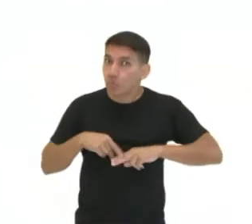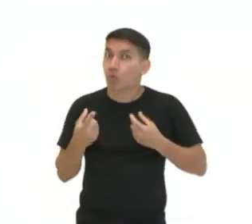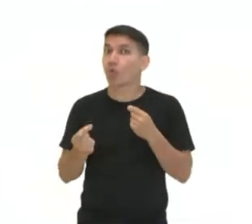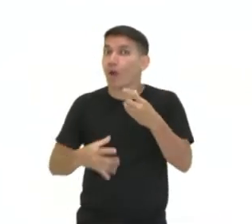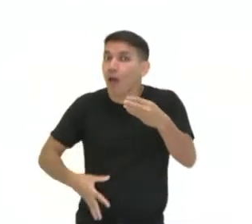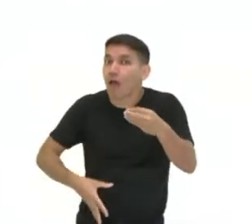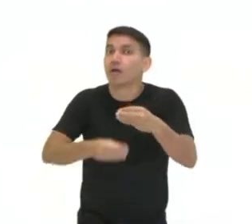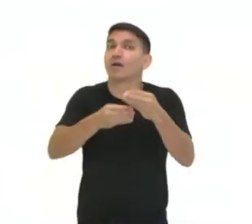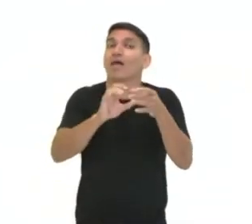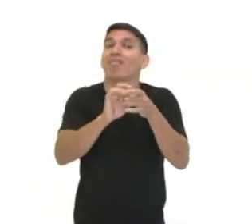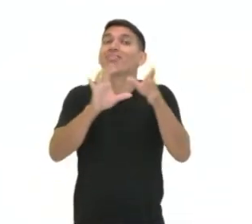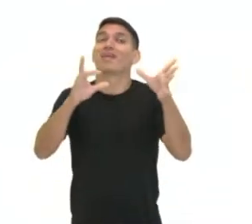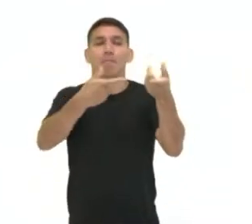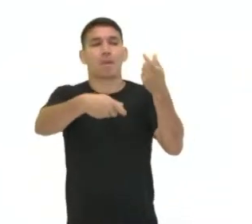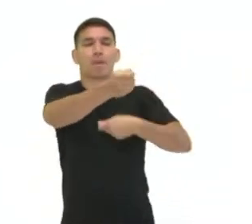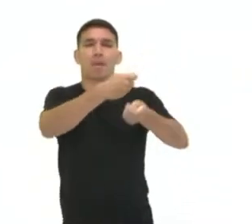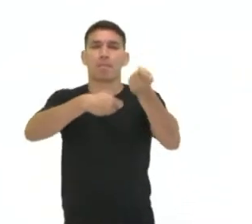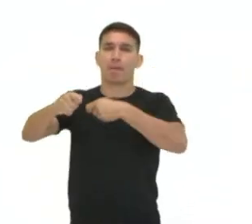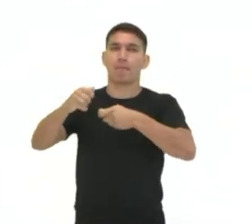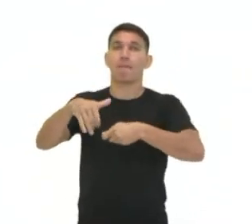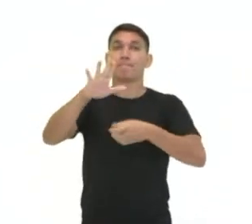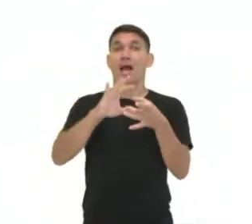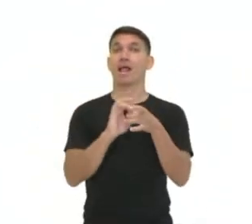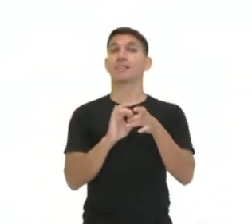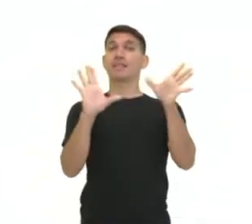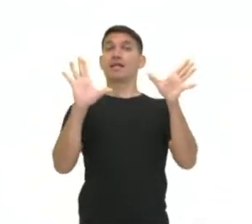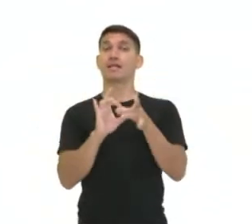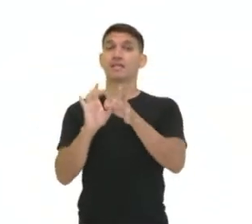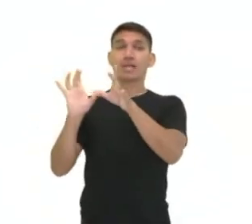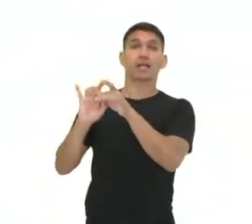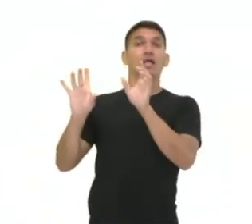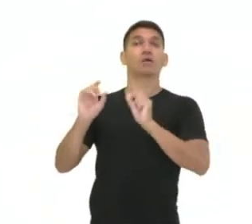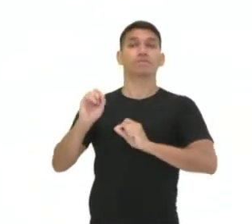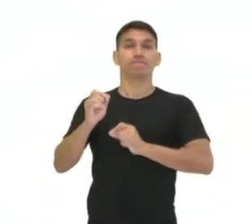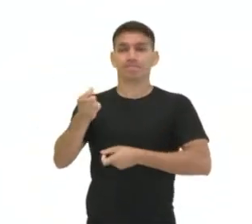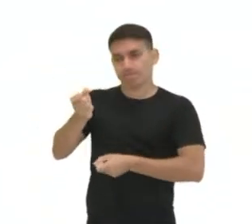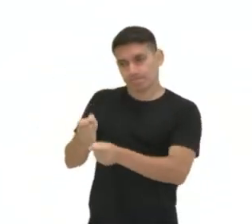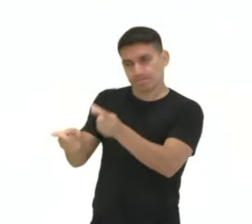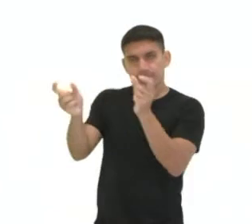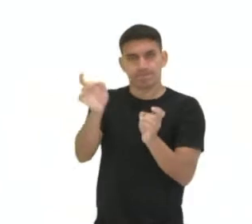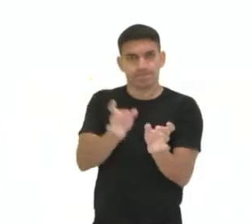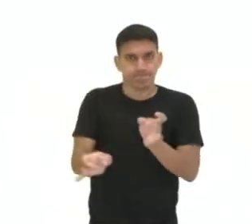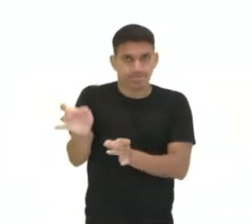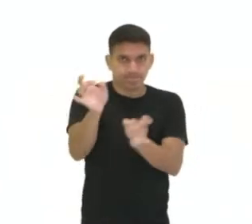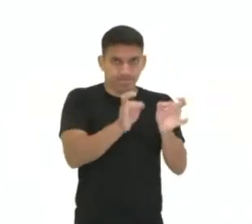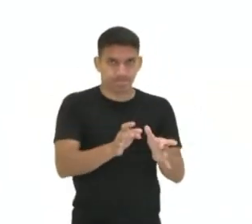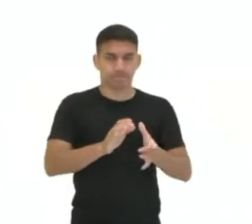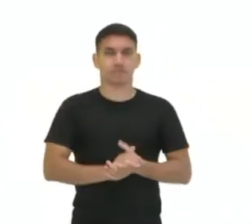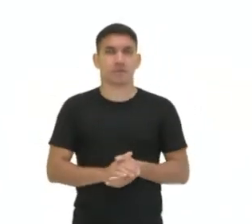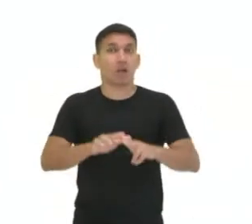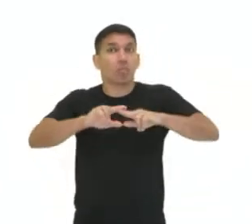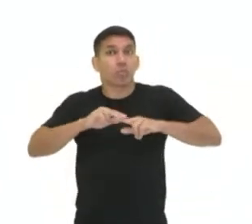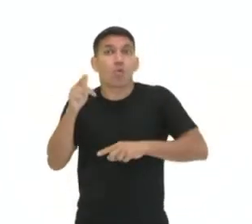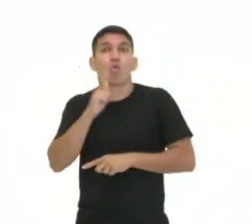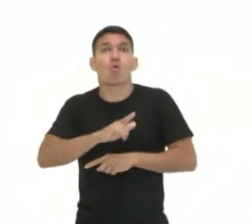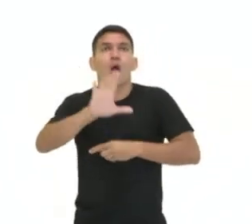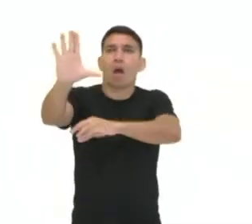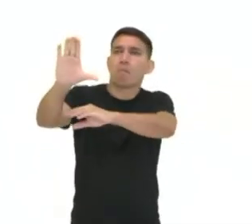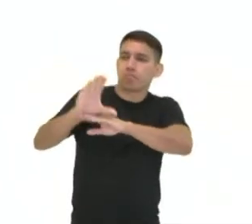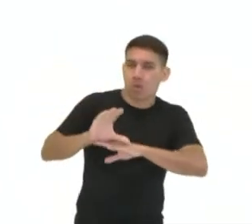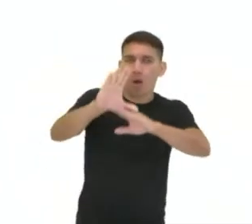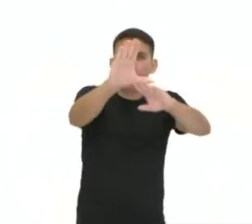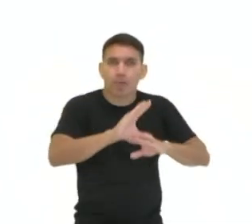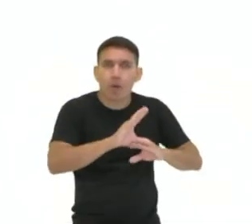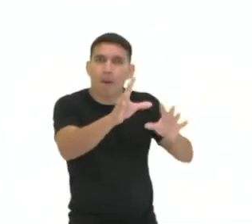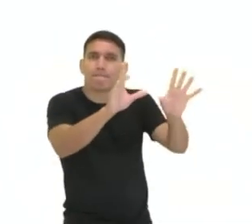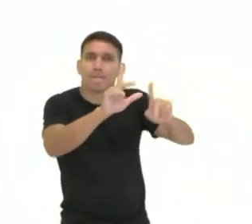ao liberalismo econômico, dando maiores liberdades para o mercado. Tá? Isso vai permitir grande importação de bens para o Brasil. Então,